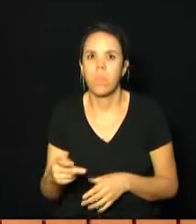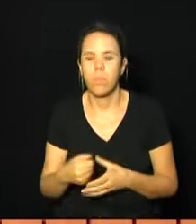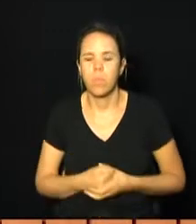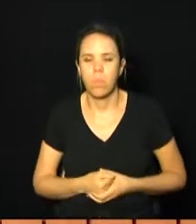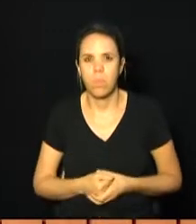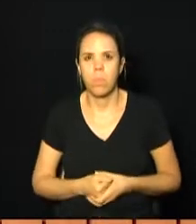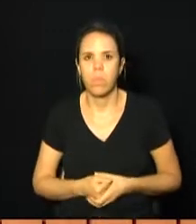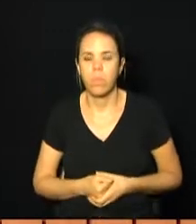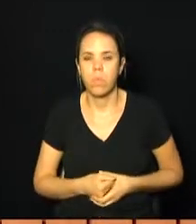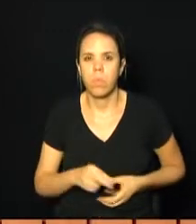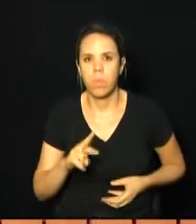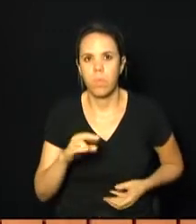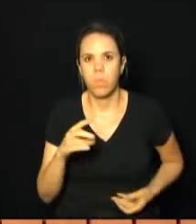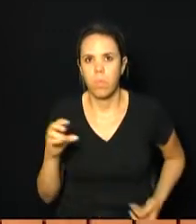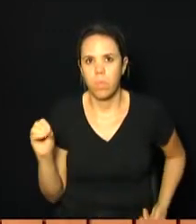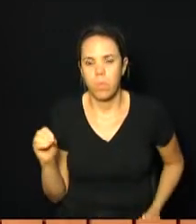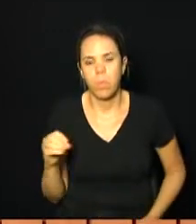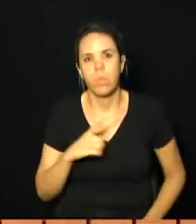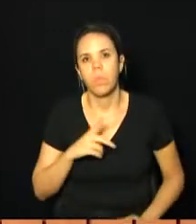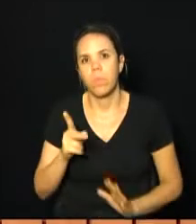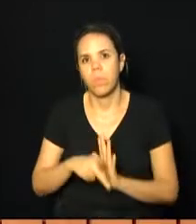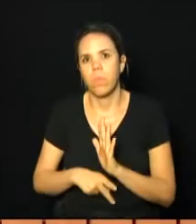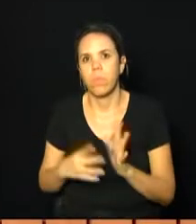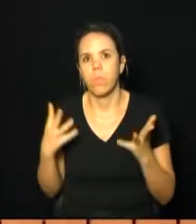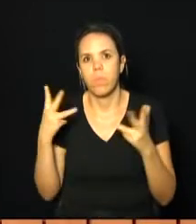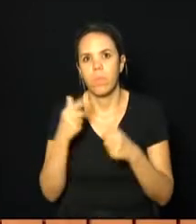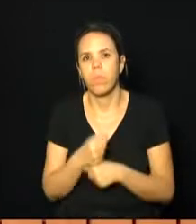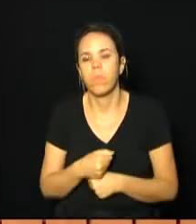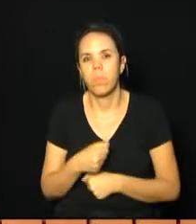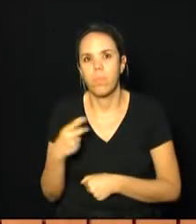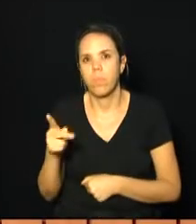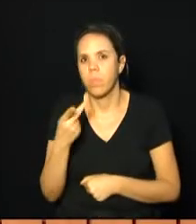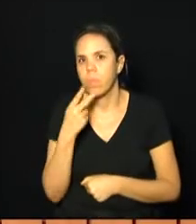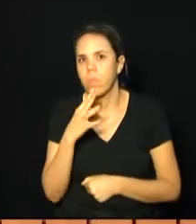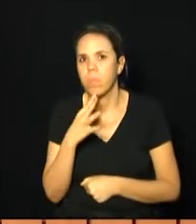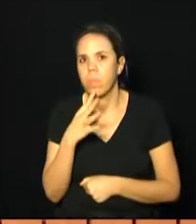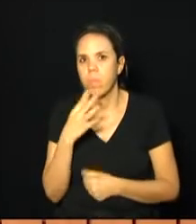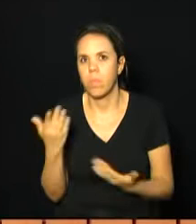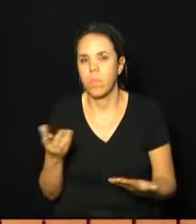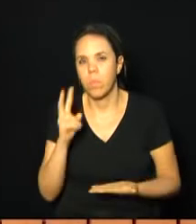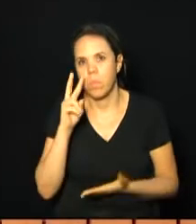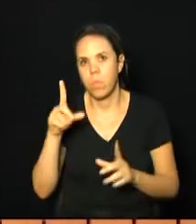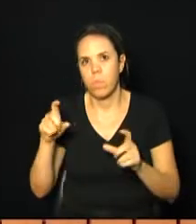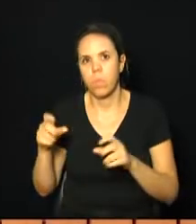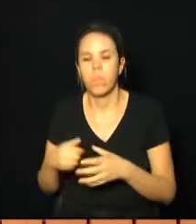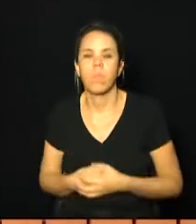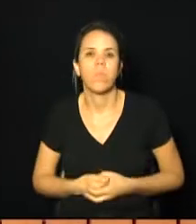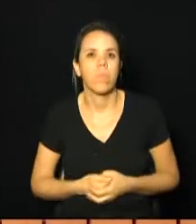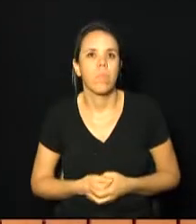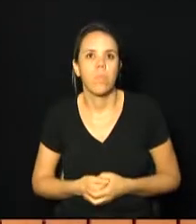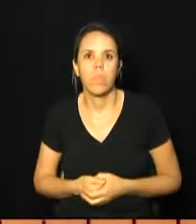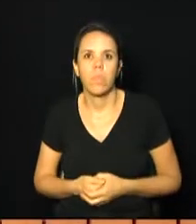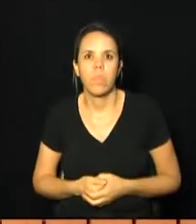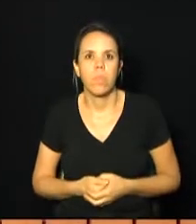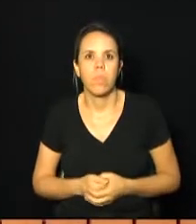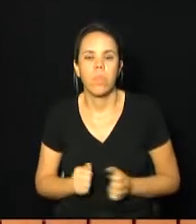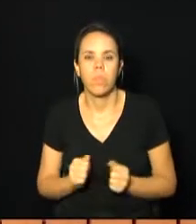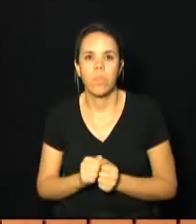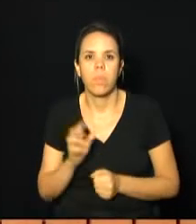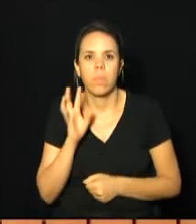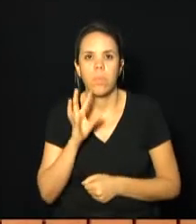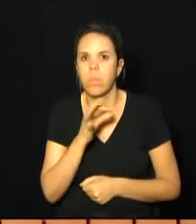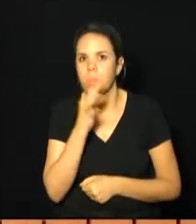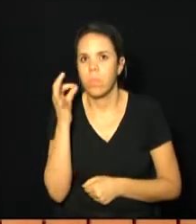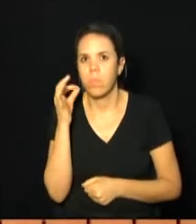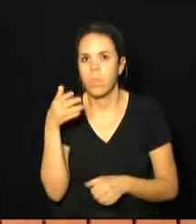inclusive o Ricardo do Vila Paraíso, que tem um projeto muito lindo lá que a senhora conhece, né? Hoje eu vi as fotos lá de vocês, foi muito